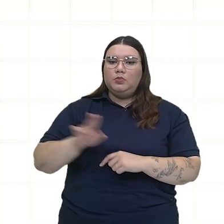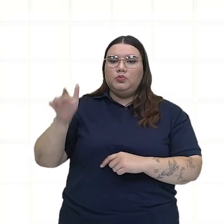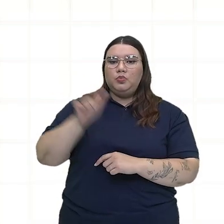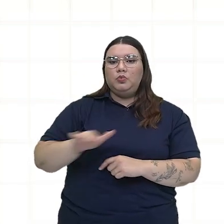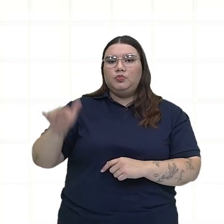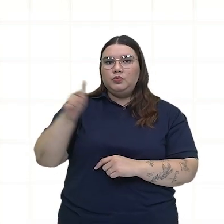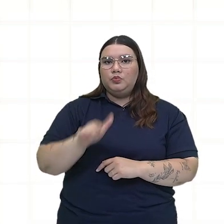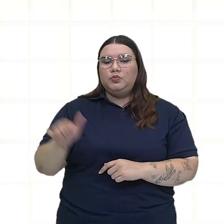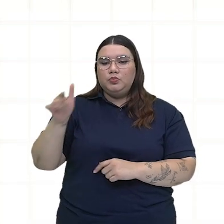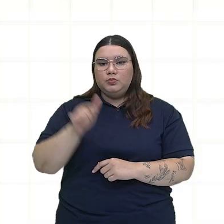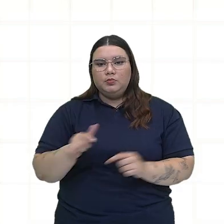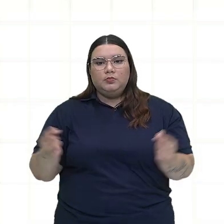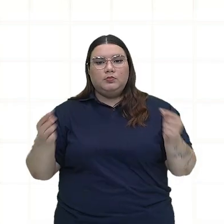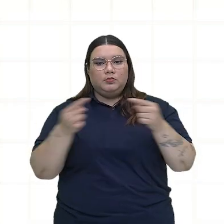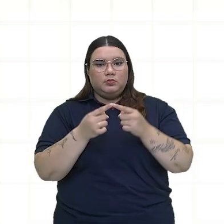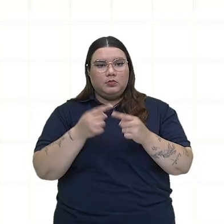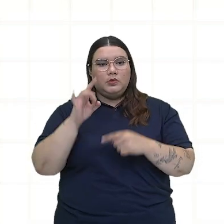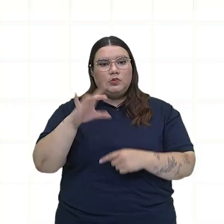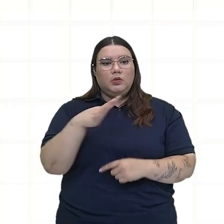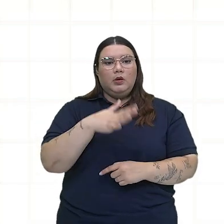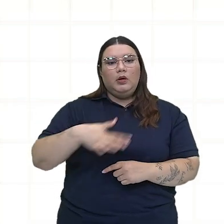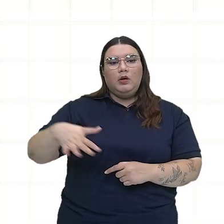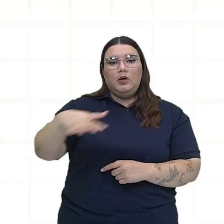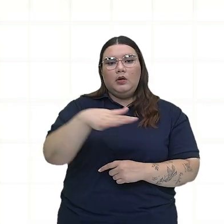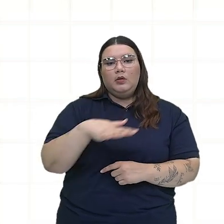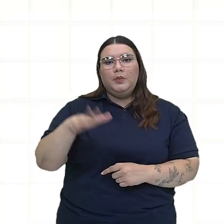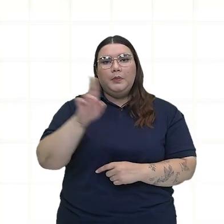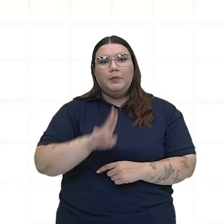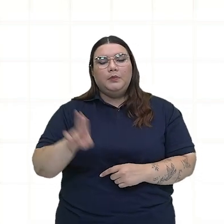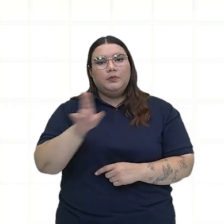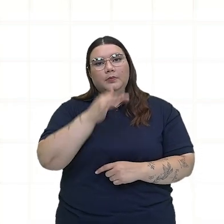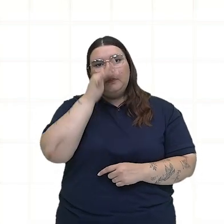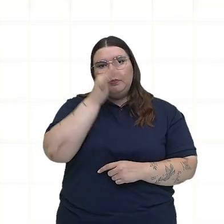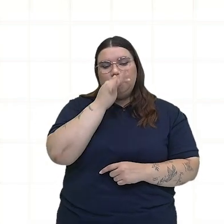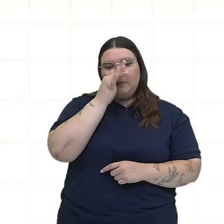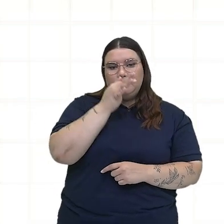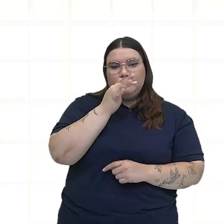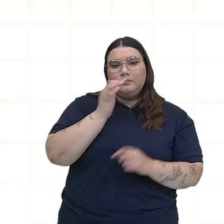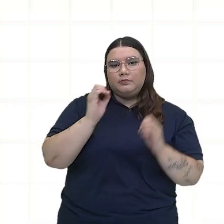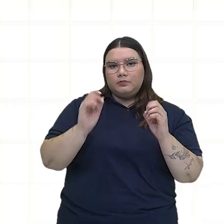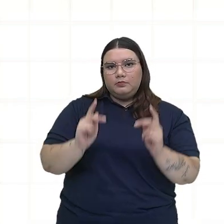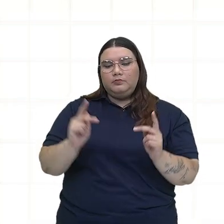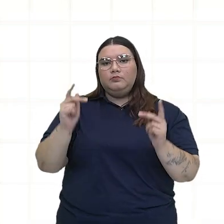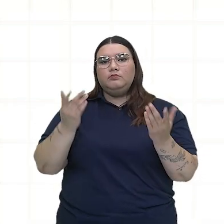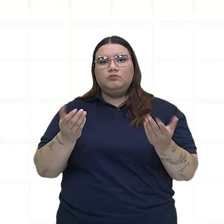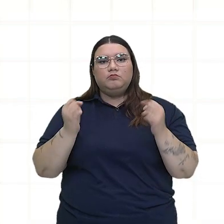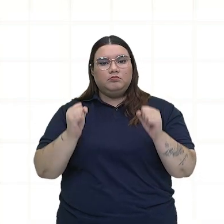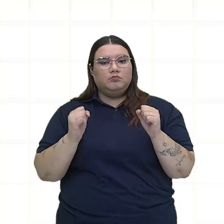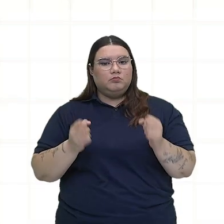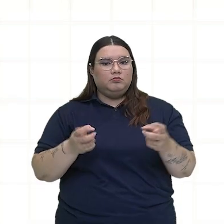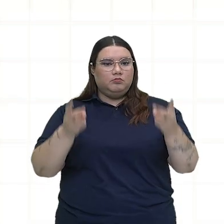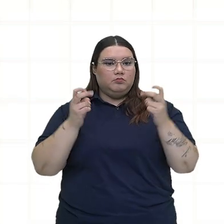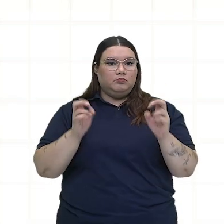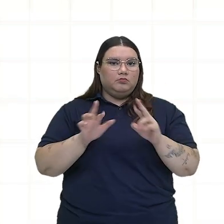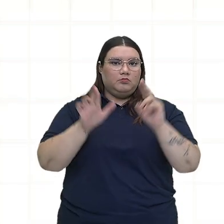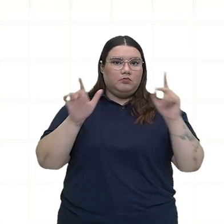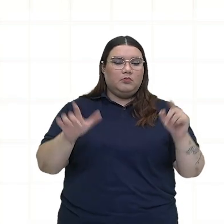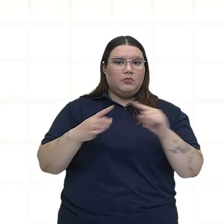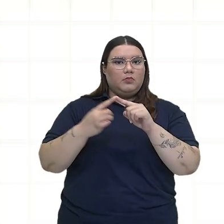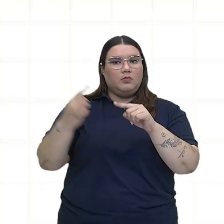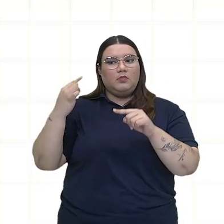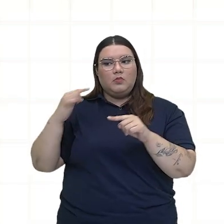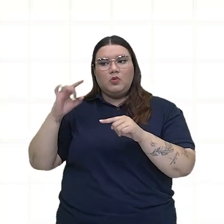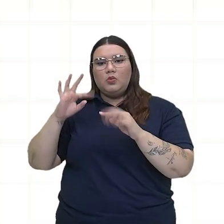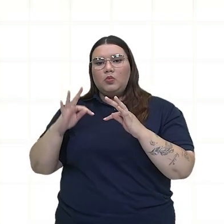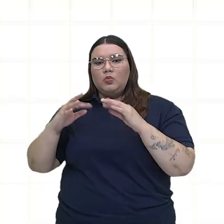bastante frequência e apenas nas áreas ocupadas pelas plantas. Aí vocês conseguem ver até a diferença da outra, que a outra era